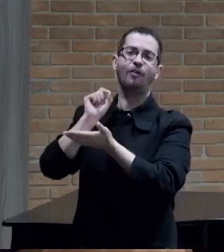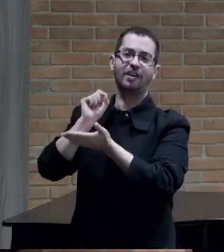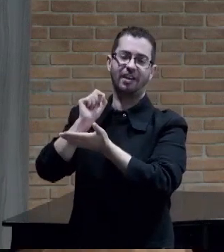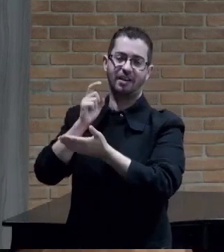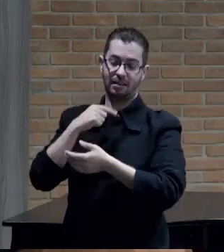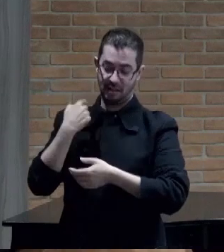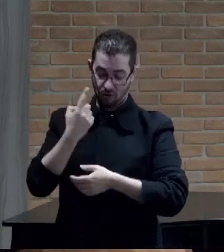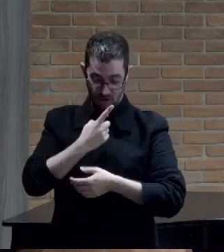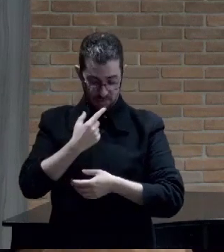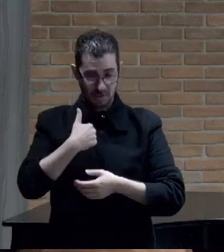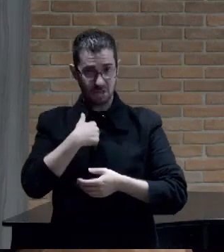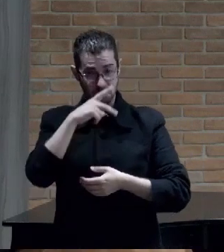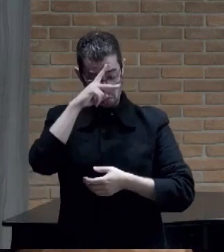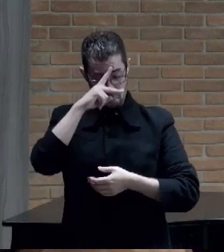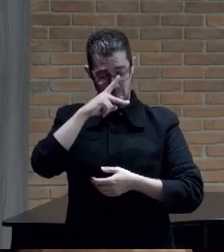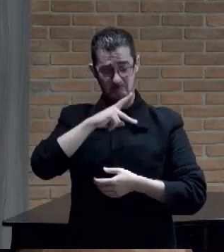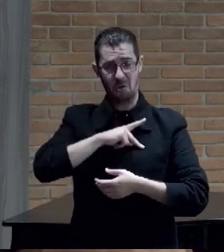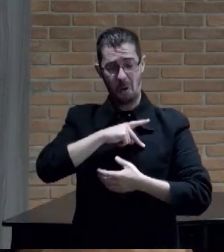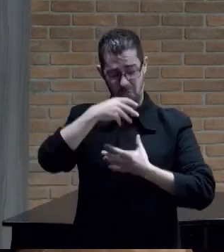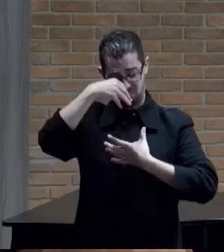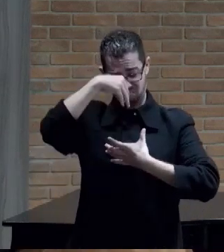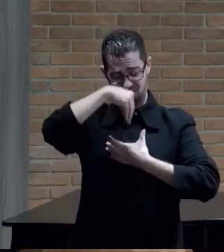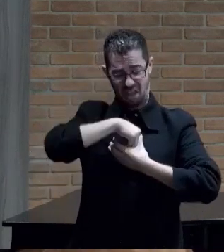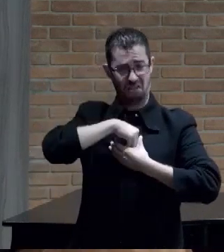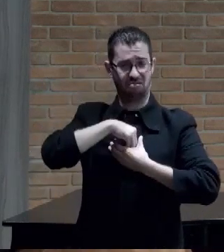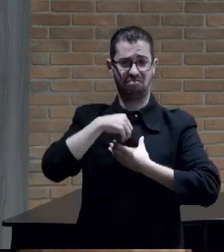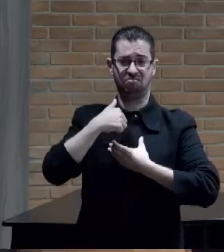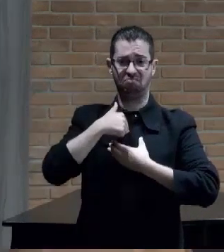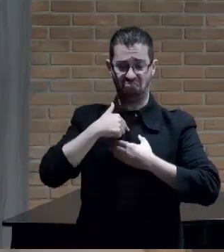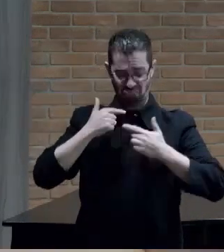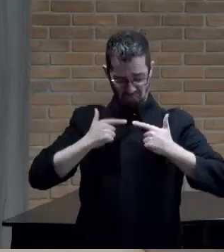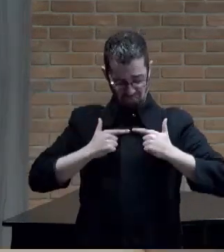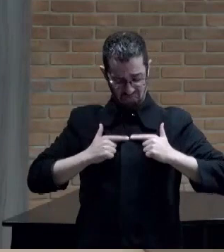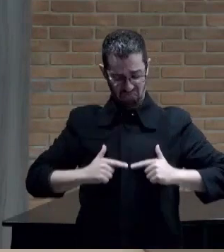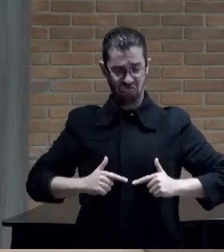nós mesmos nós não possuímos justiça.